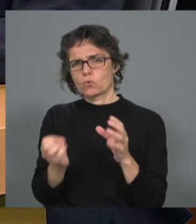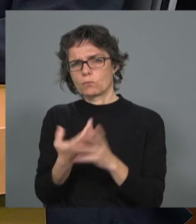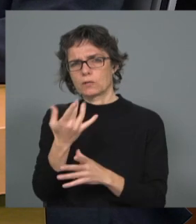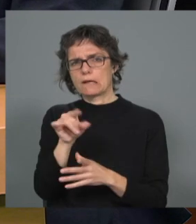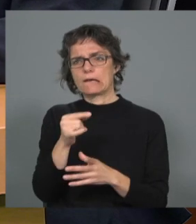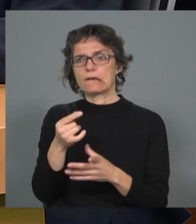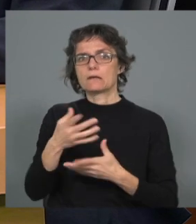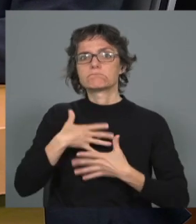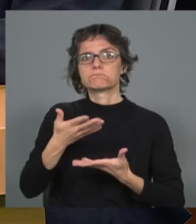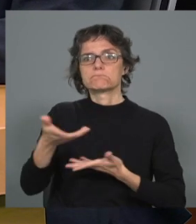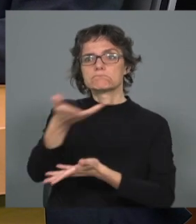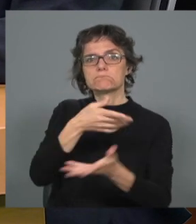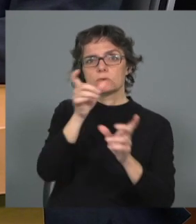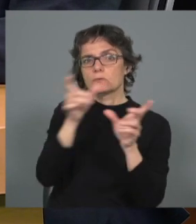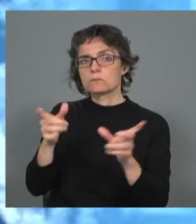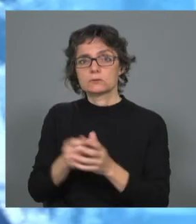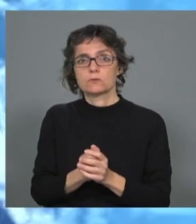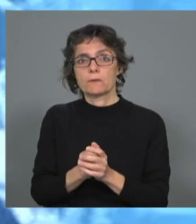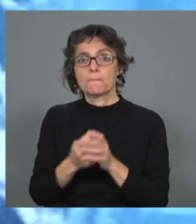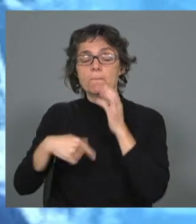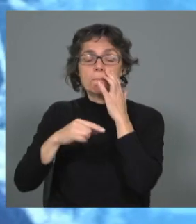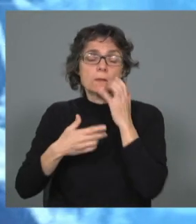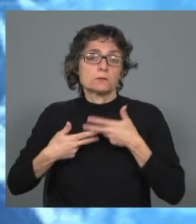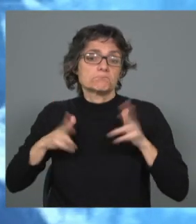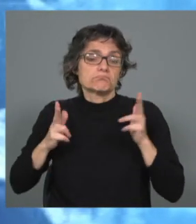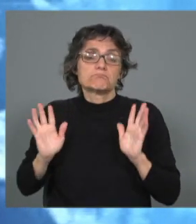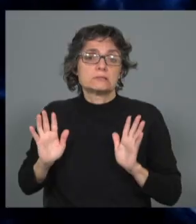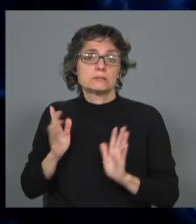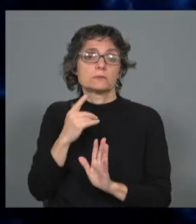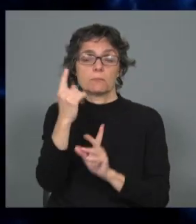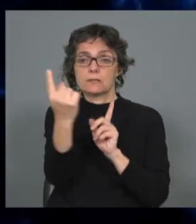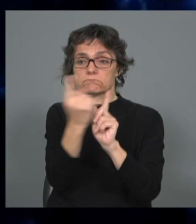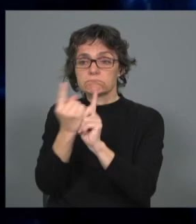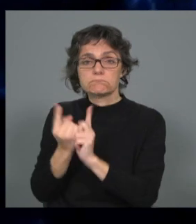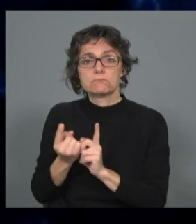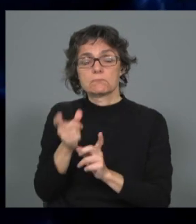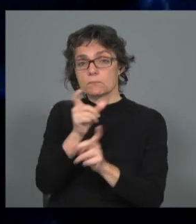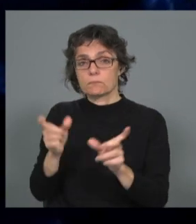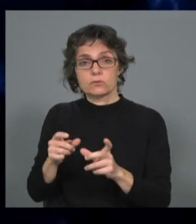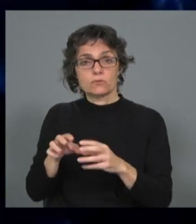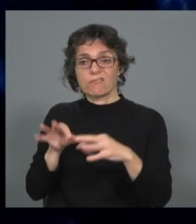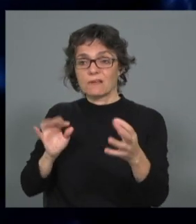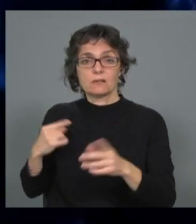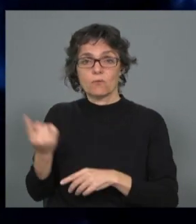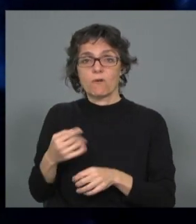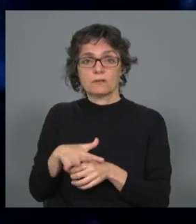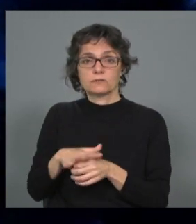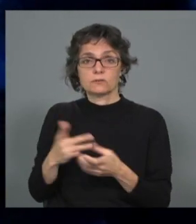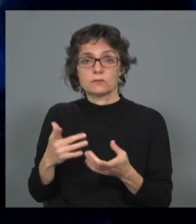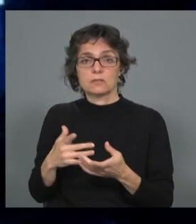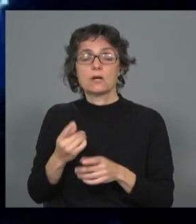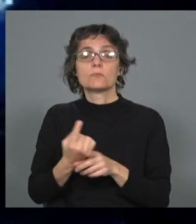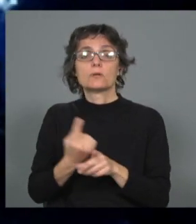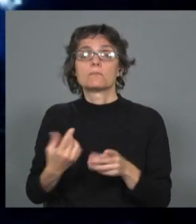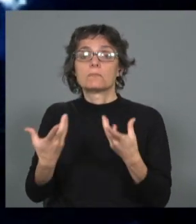com pessoas que estavam Foi tão simples quanto isto. Foi disponibilizarmos para estarmos com pessoas que estavam nas nossas circunstâncias. Para quê? Para